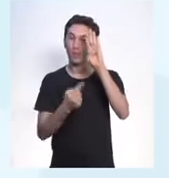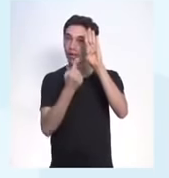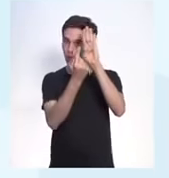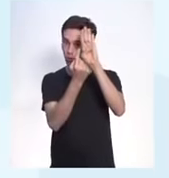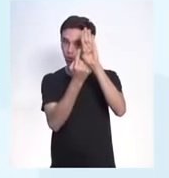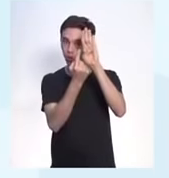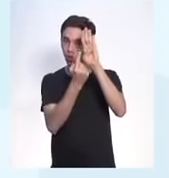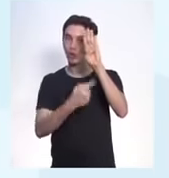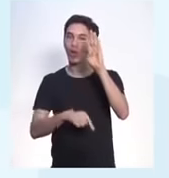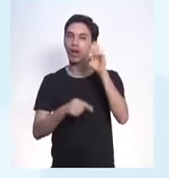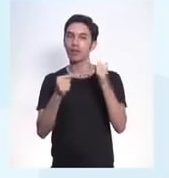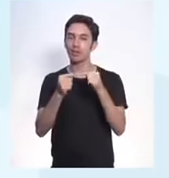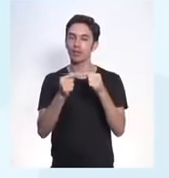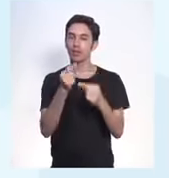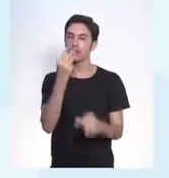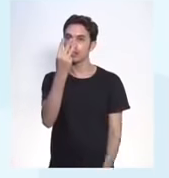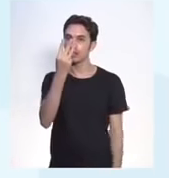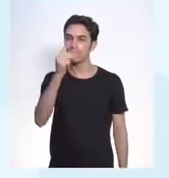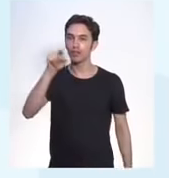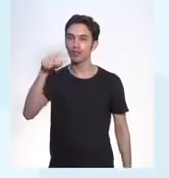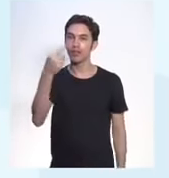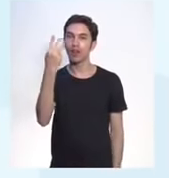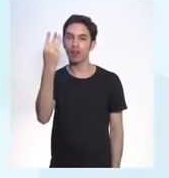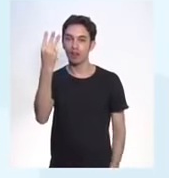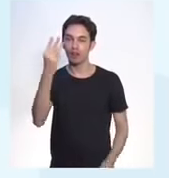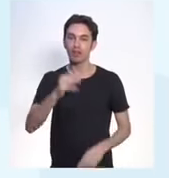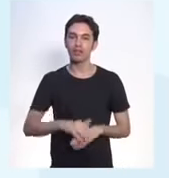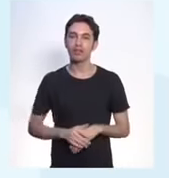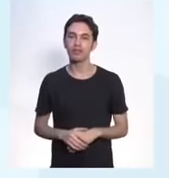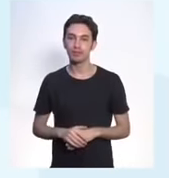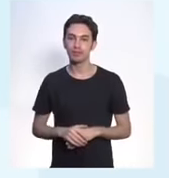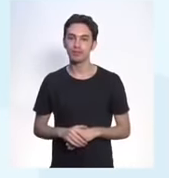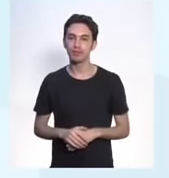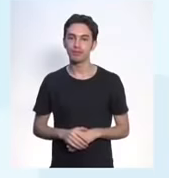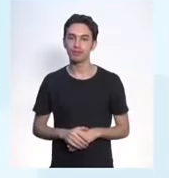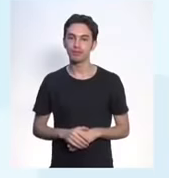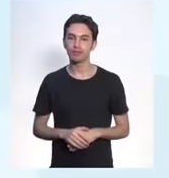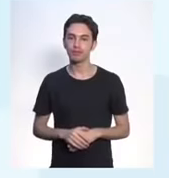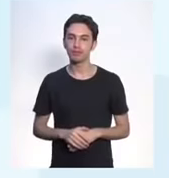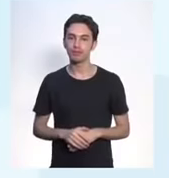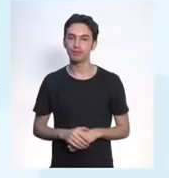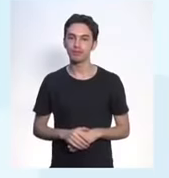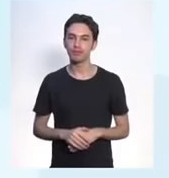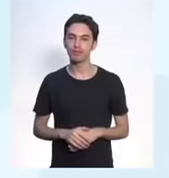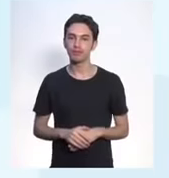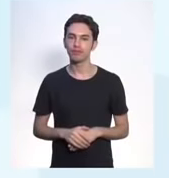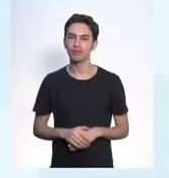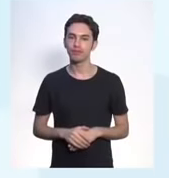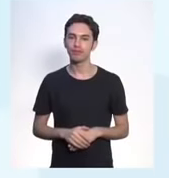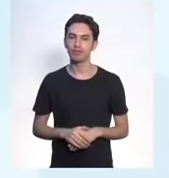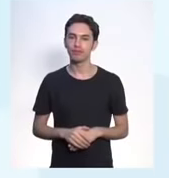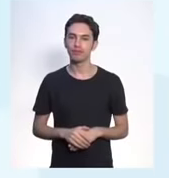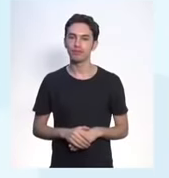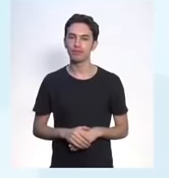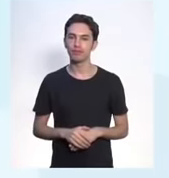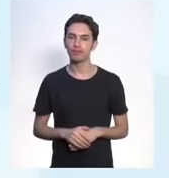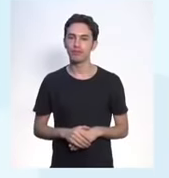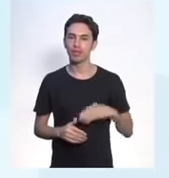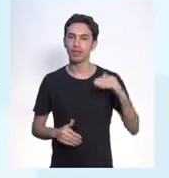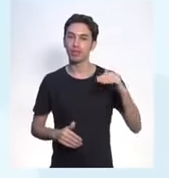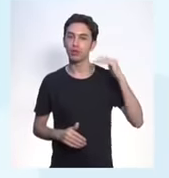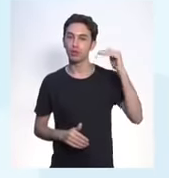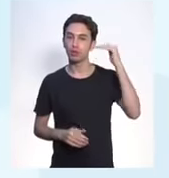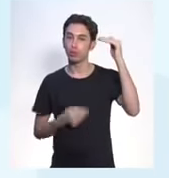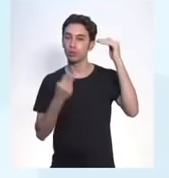né no caso aqui eu andei três para a direita e eu subi dois então eu só tava lá no eu fui parar aqui no três só subir